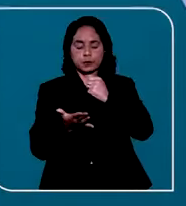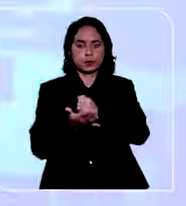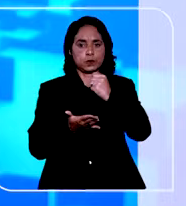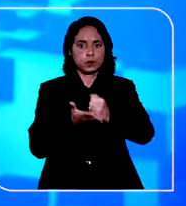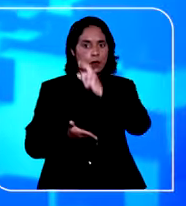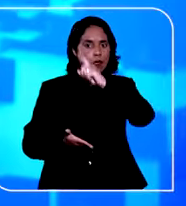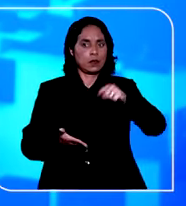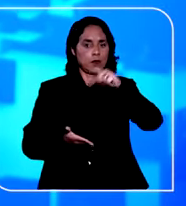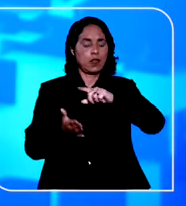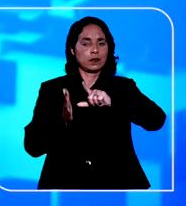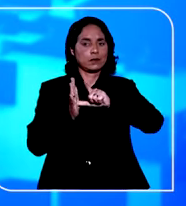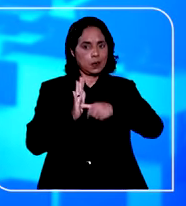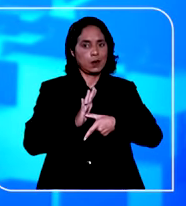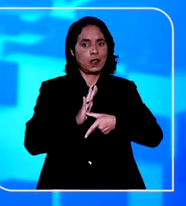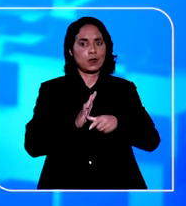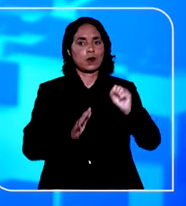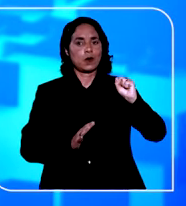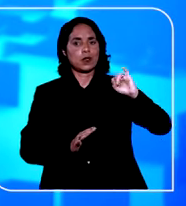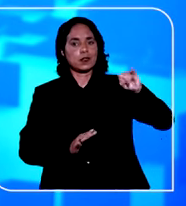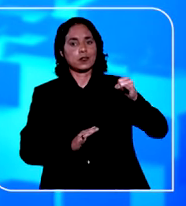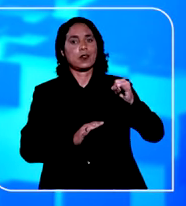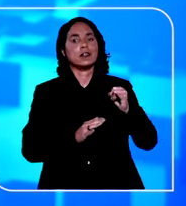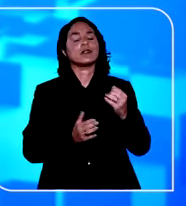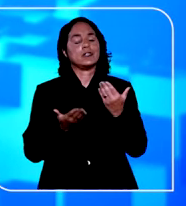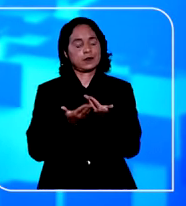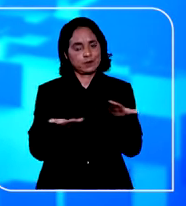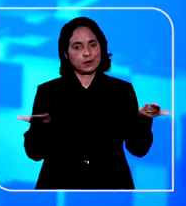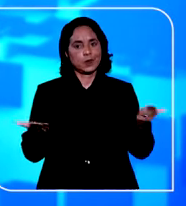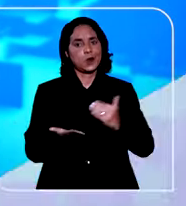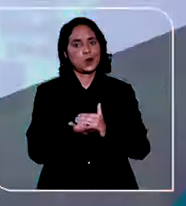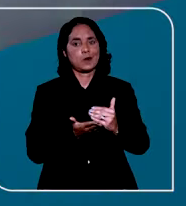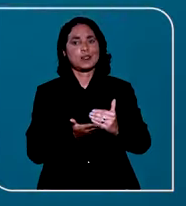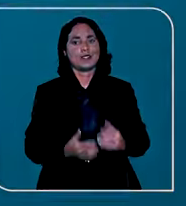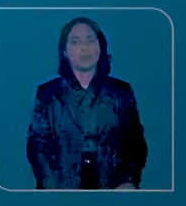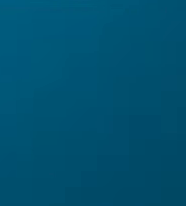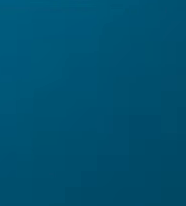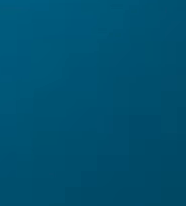atraso o STJ notícias já está no